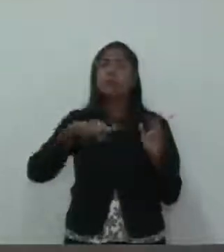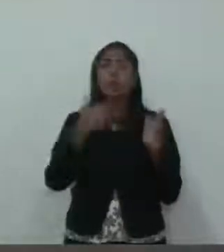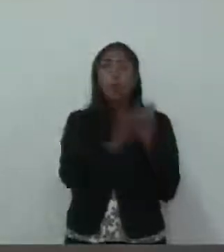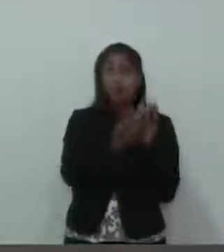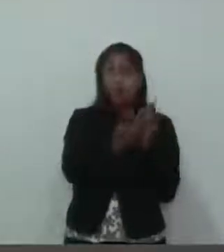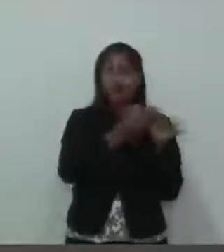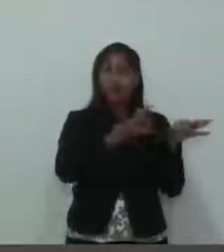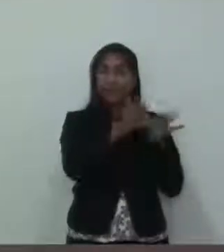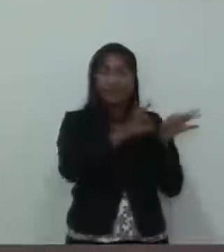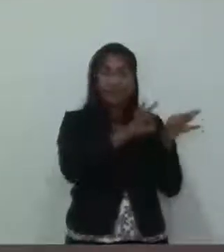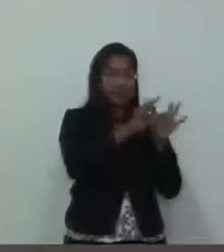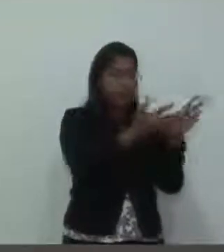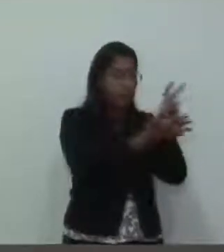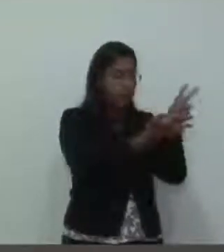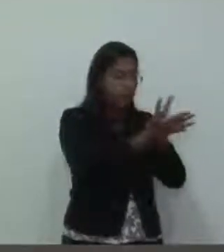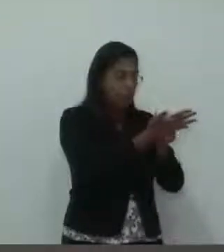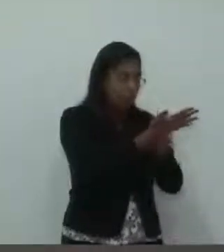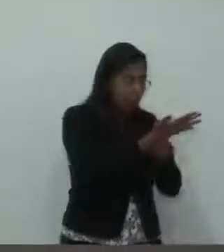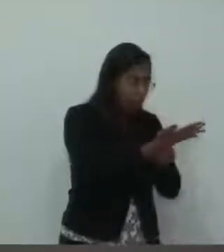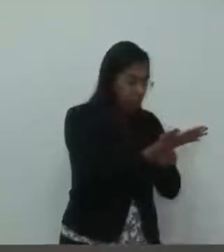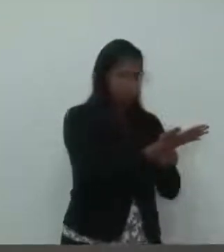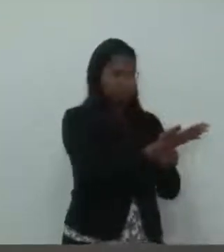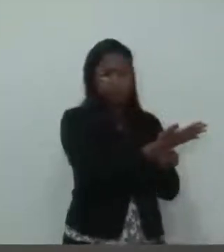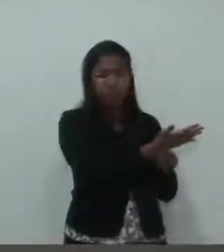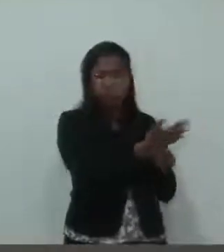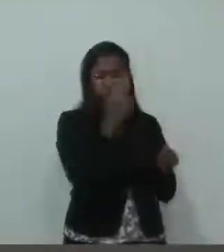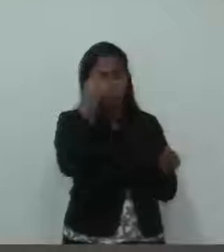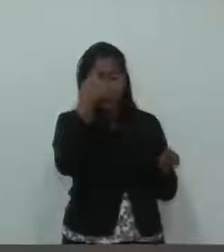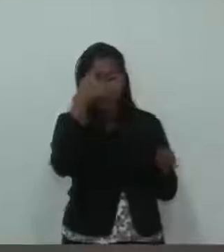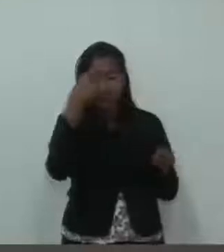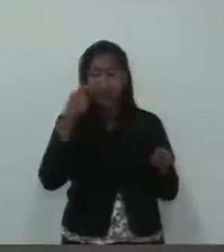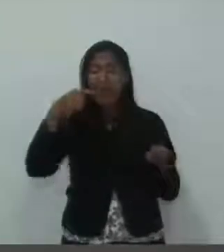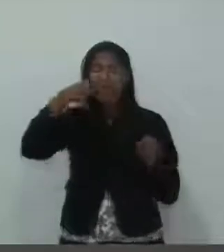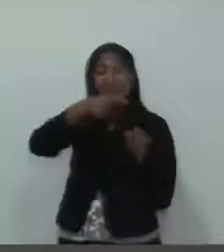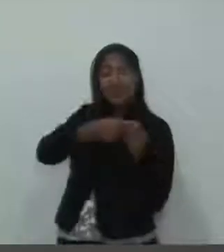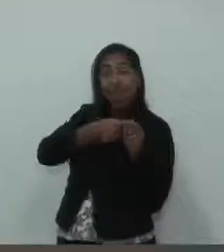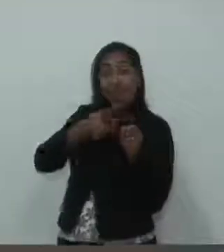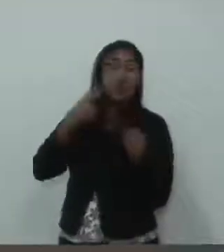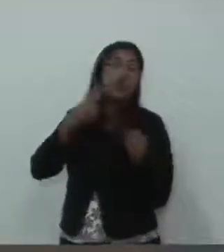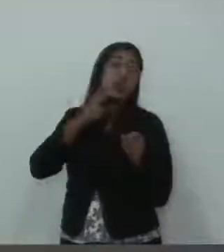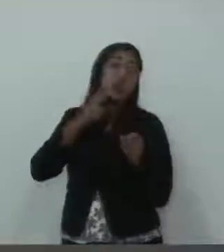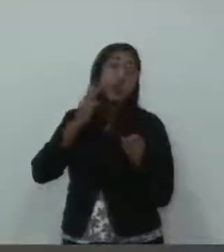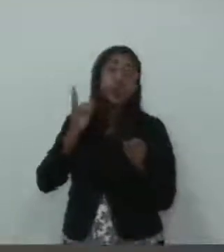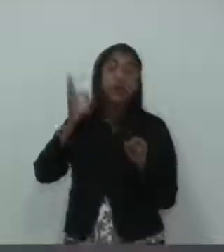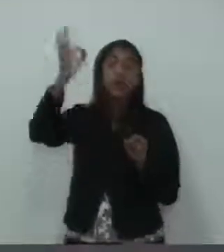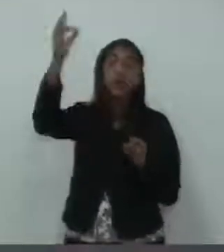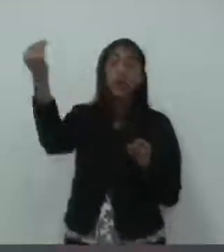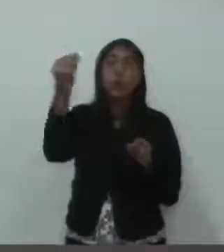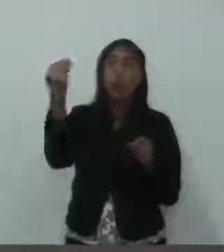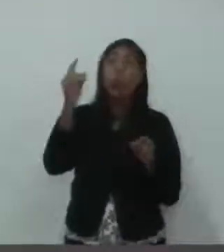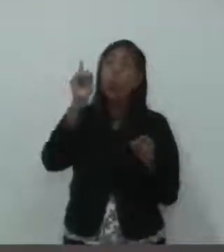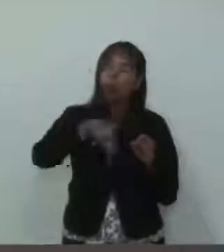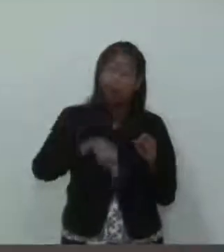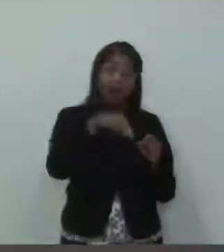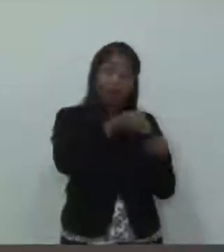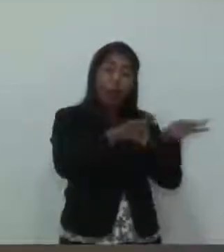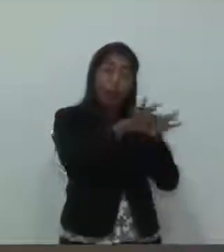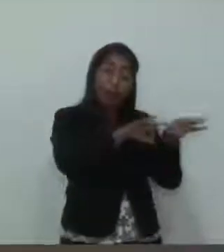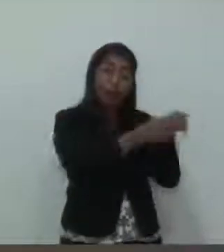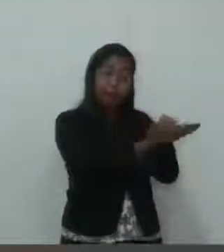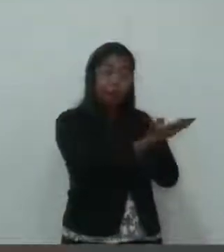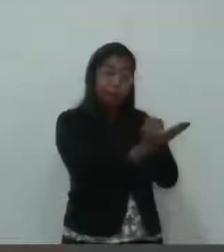você começa a perceber que o futuro da cidade está em jogo. E eu, democraticamente, aceito as